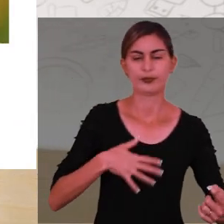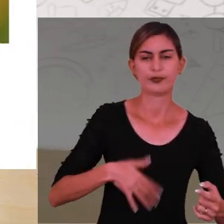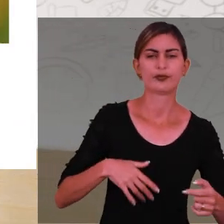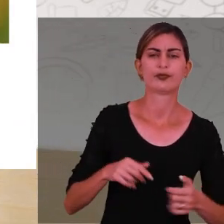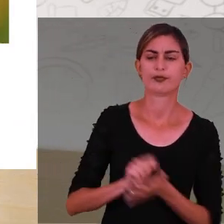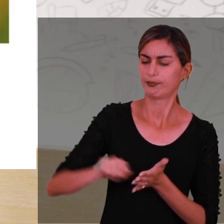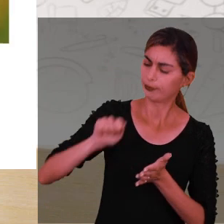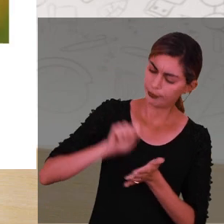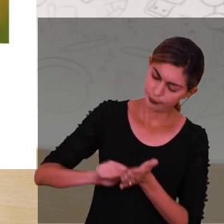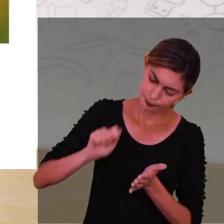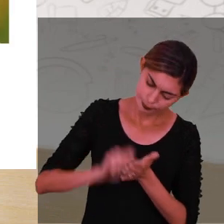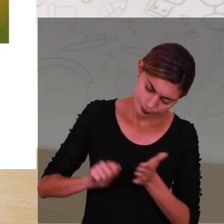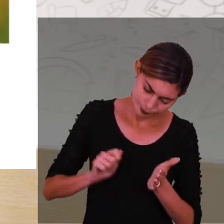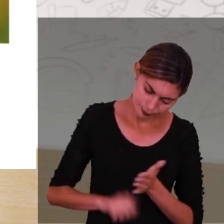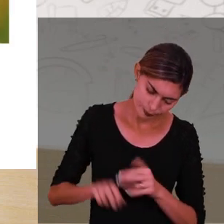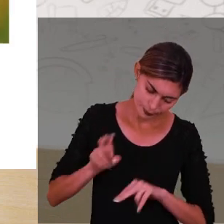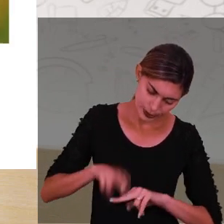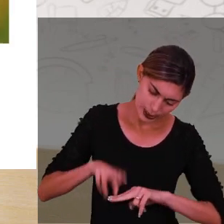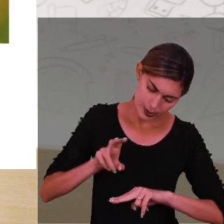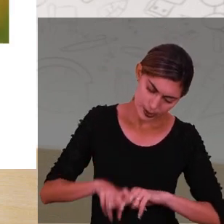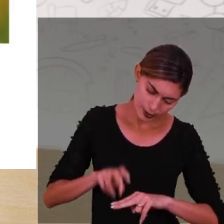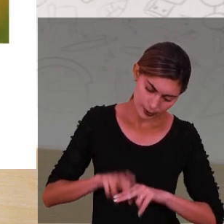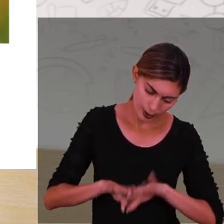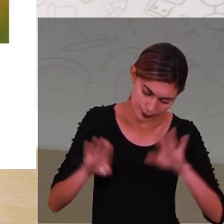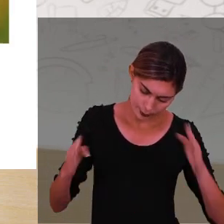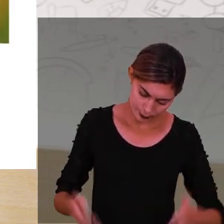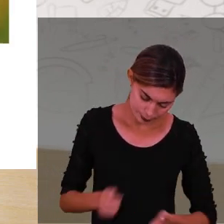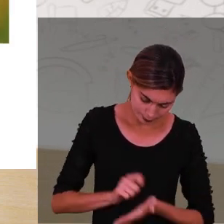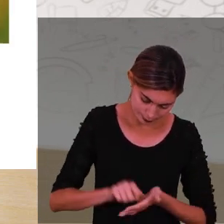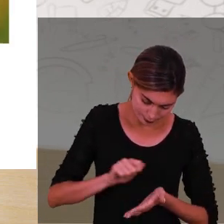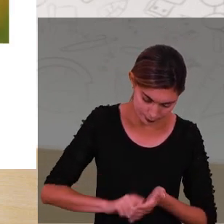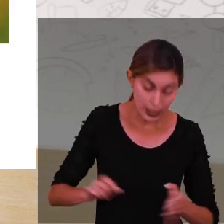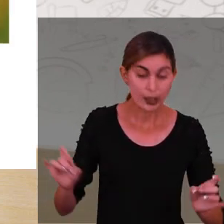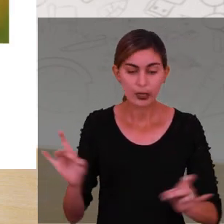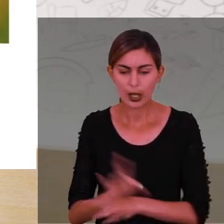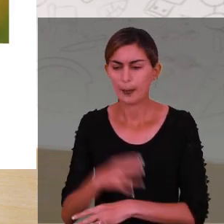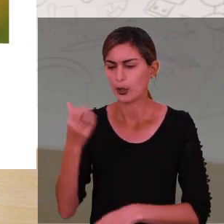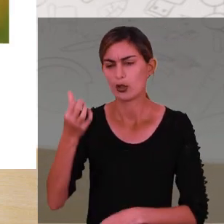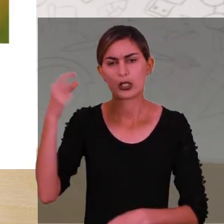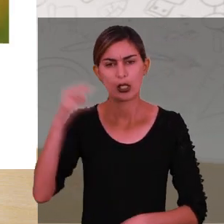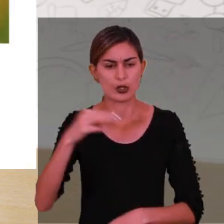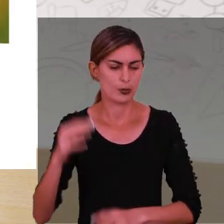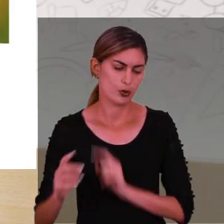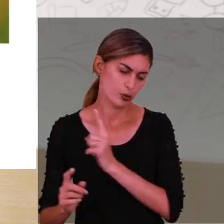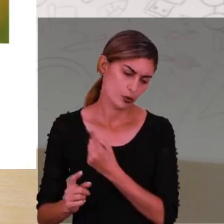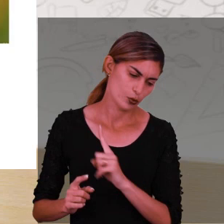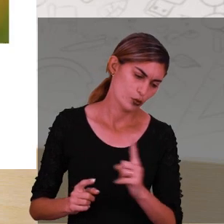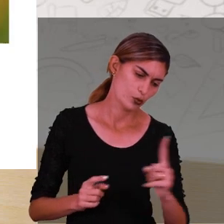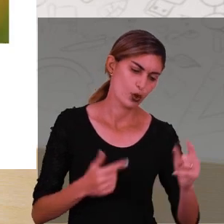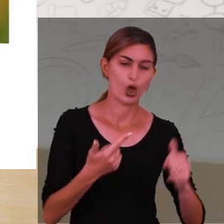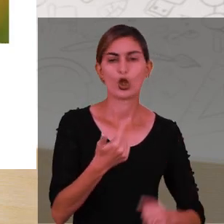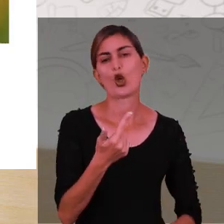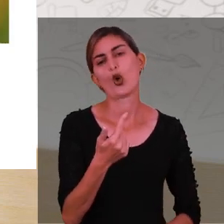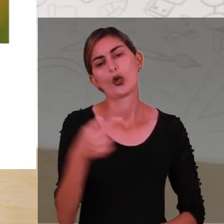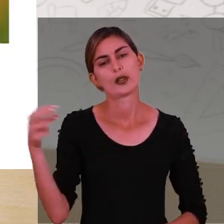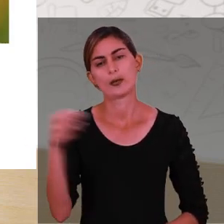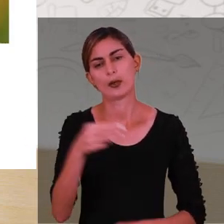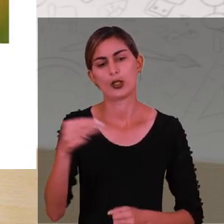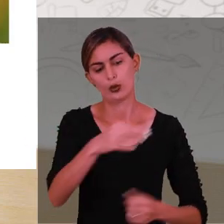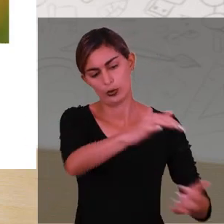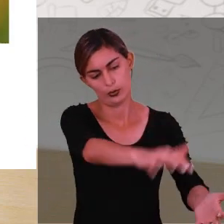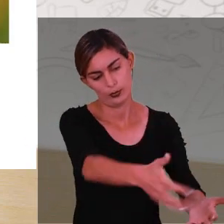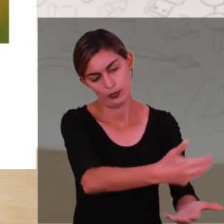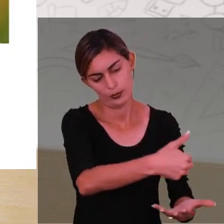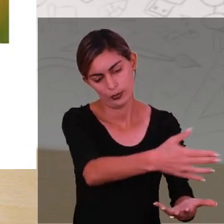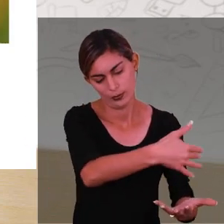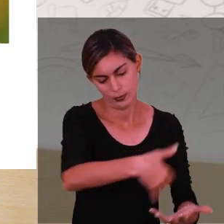realiza anotações sentado à sua mesa. Terminado este tempo, ele gasta mais 12 minutos